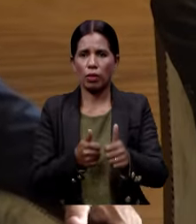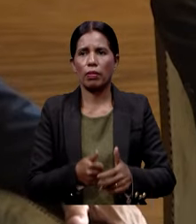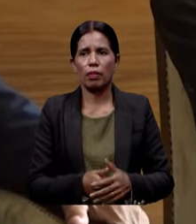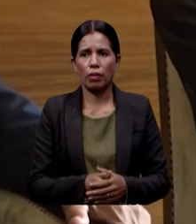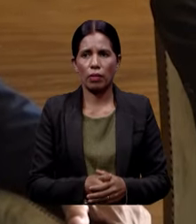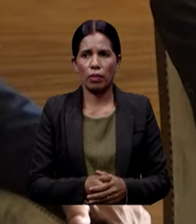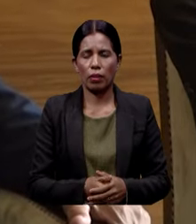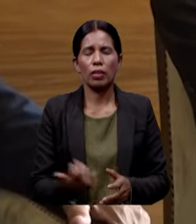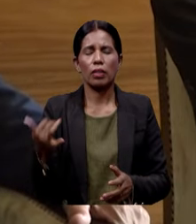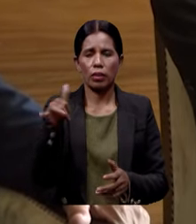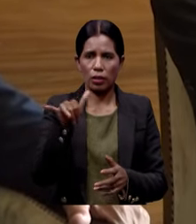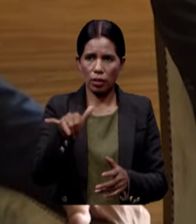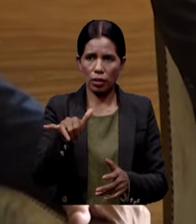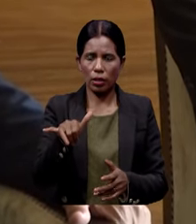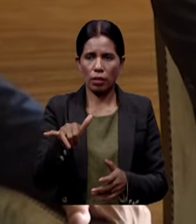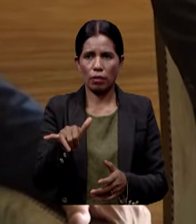se tinha